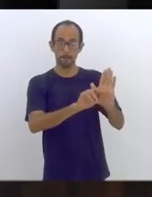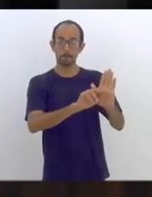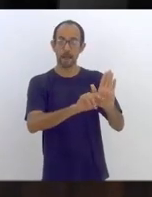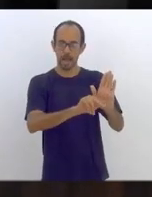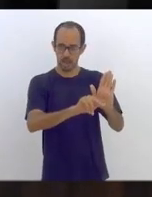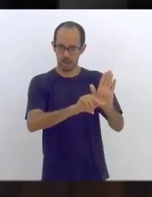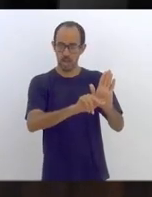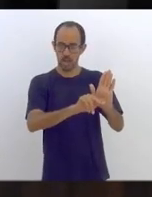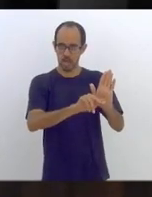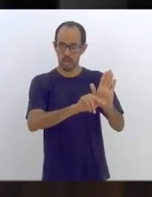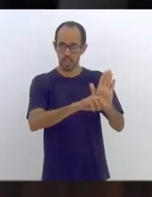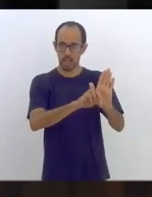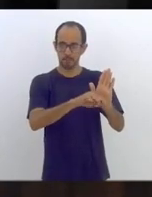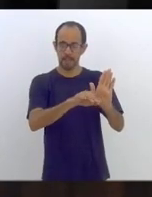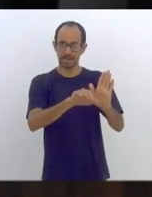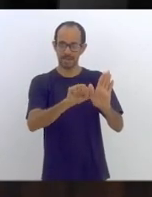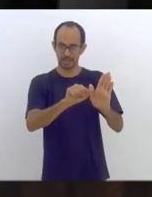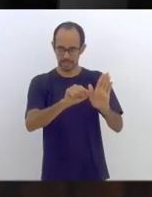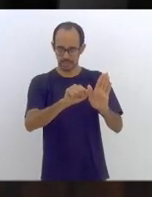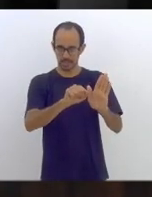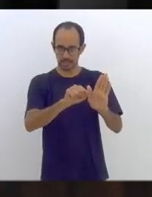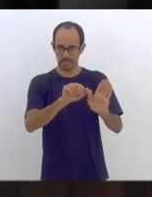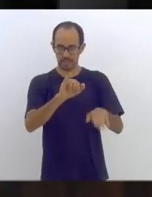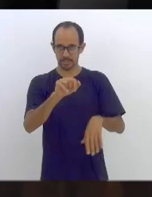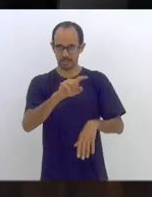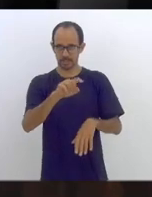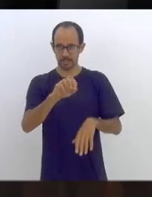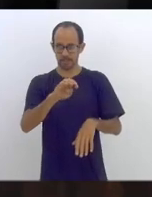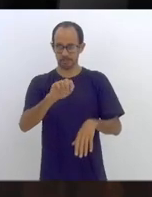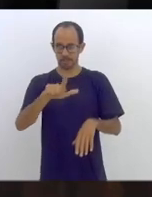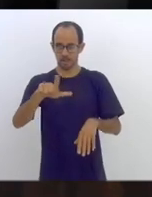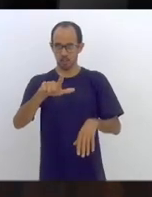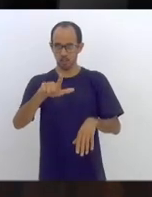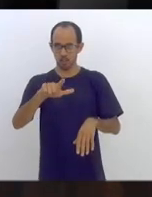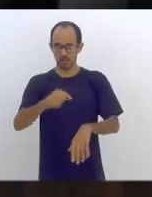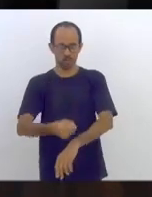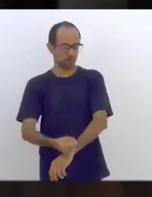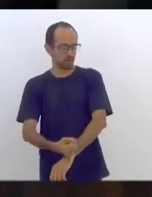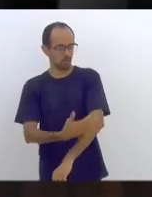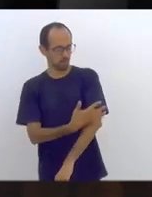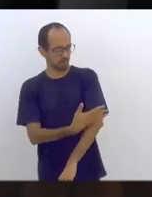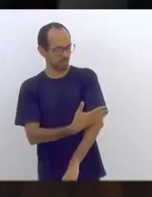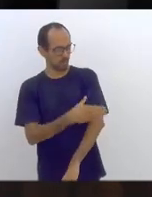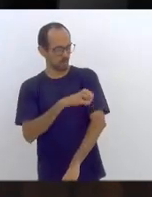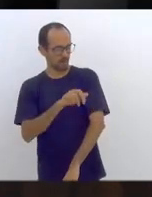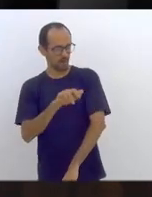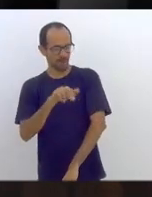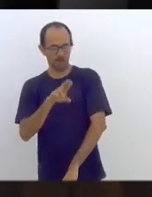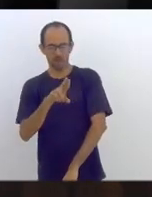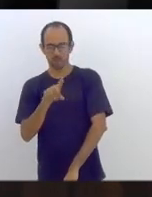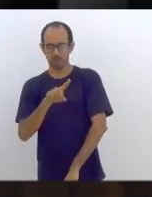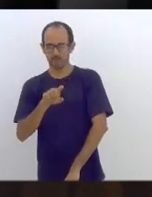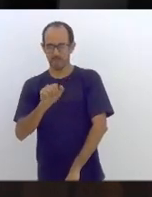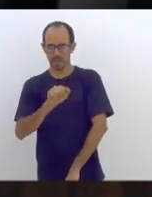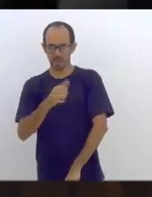representante da Maria Isabel Monteiro. É muita emoção, Creuza. Você perdoa a gente,